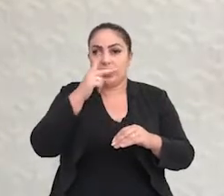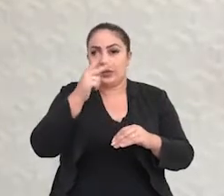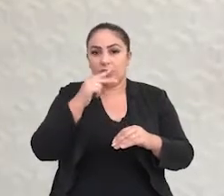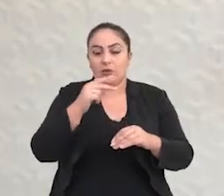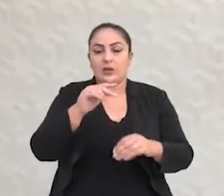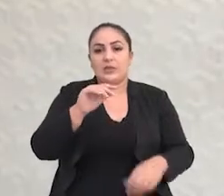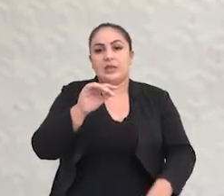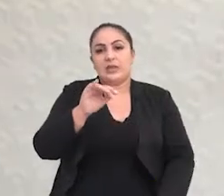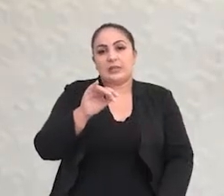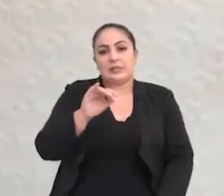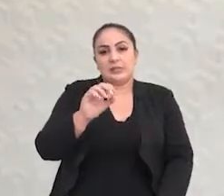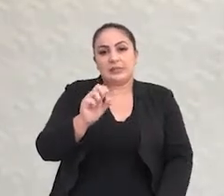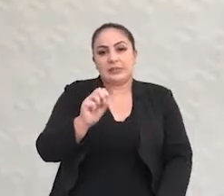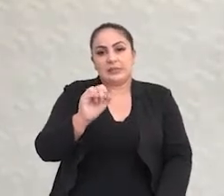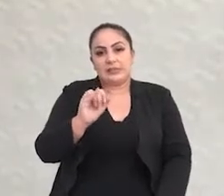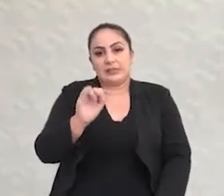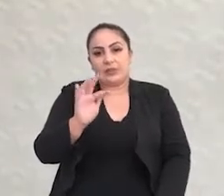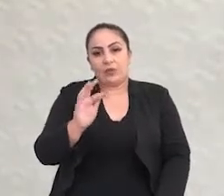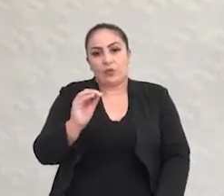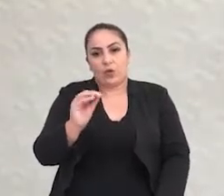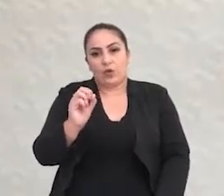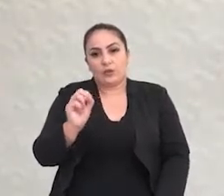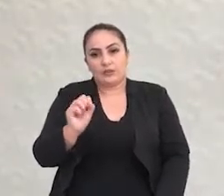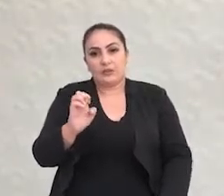né? Que é a hipercifose, a